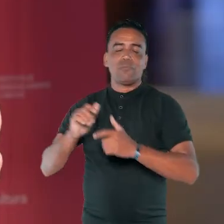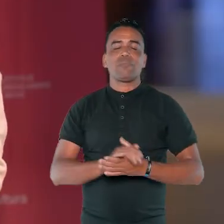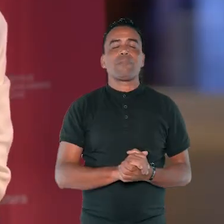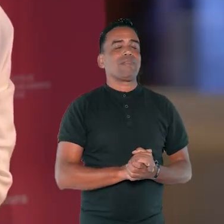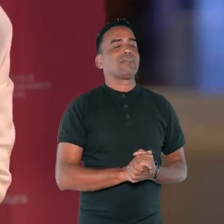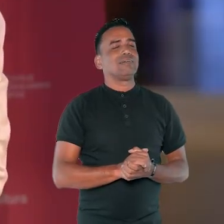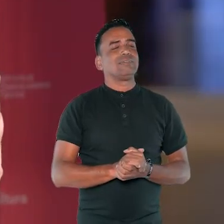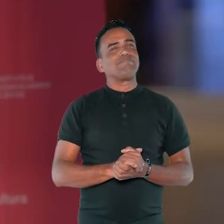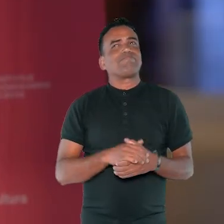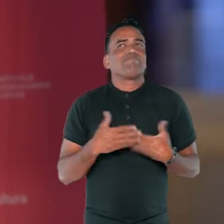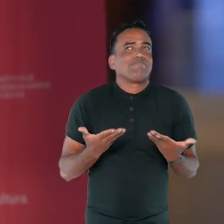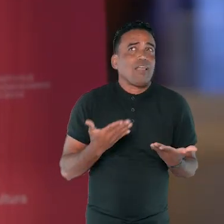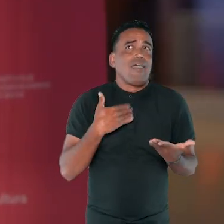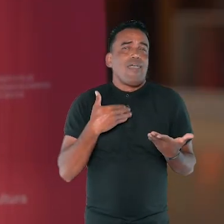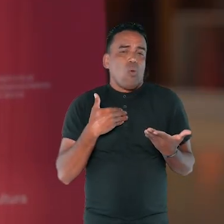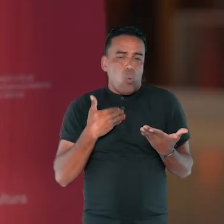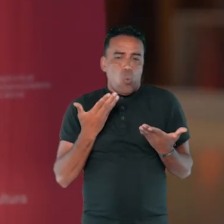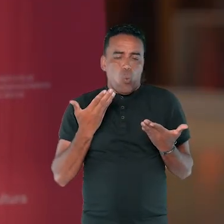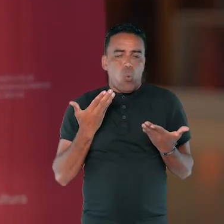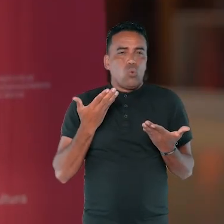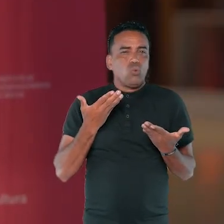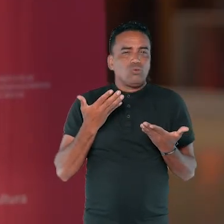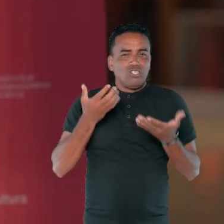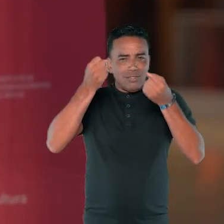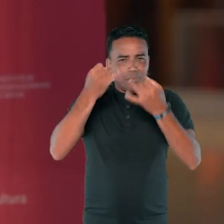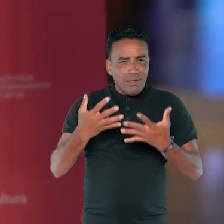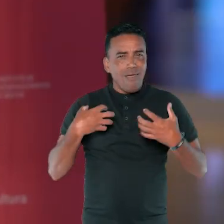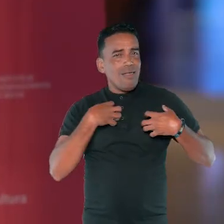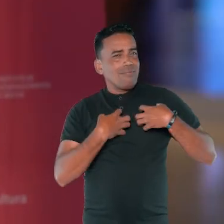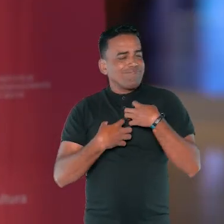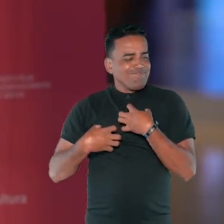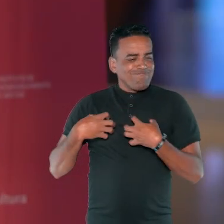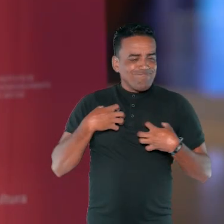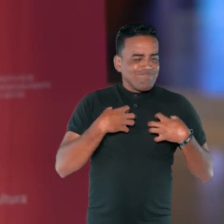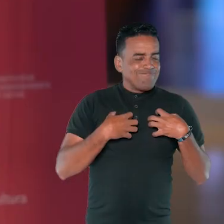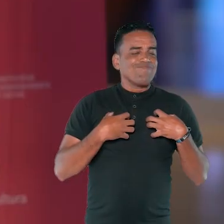En passant, eu falei dessa angústia, né, do